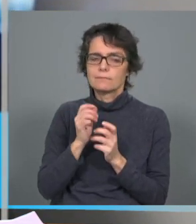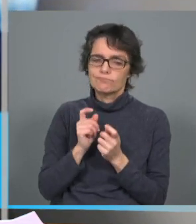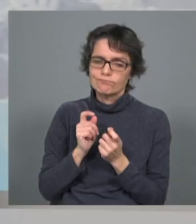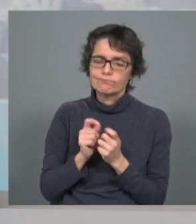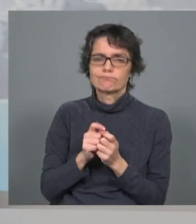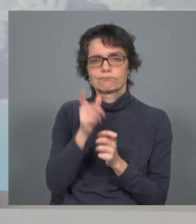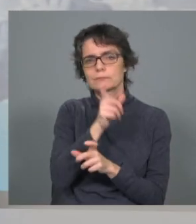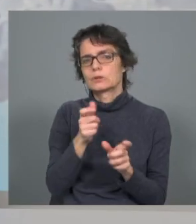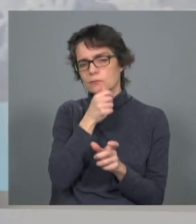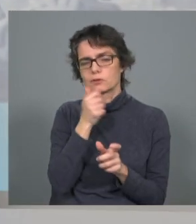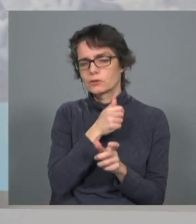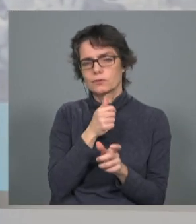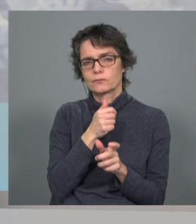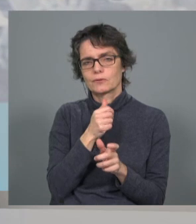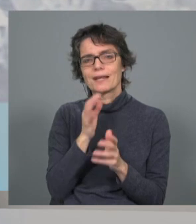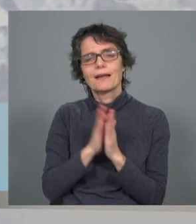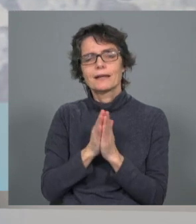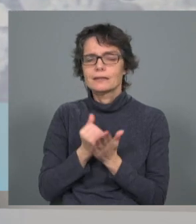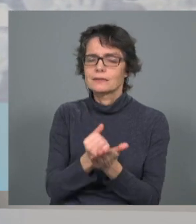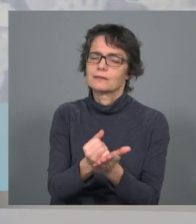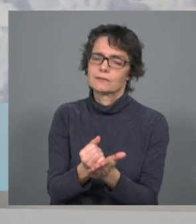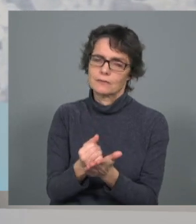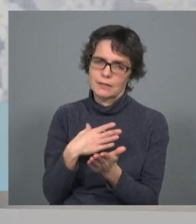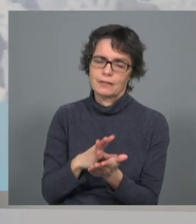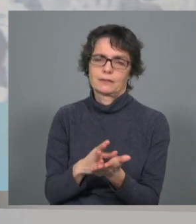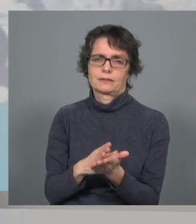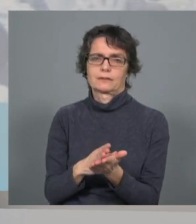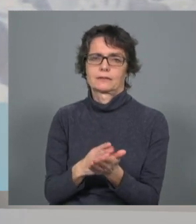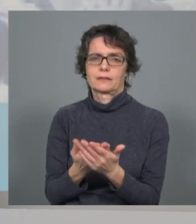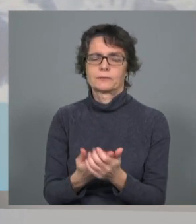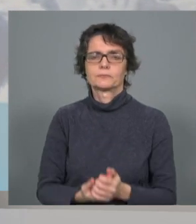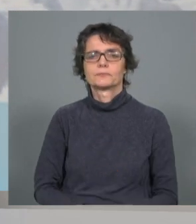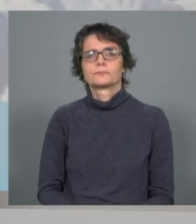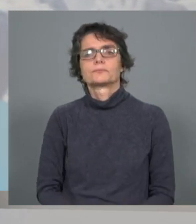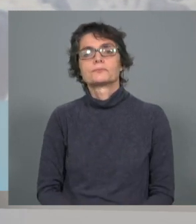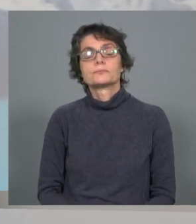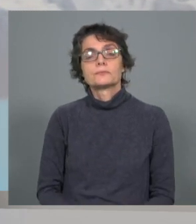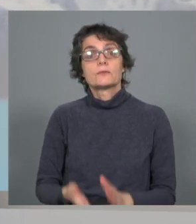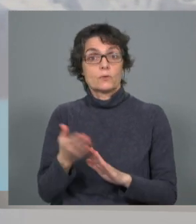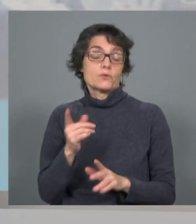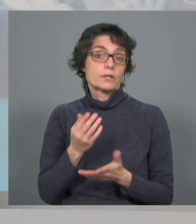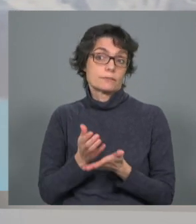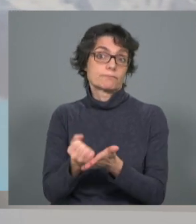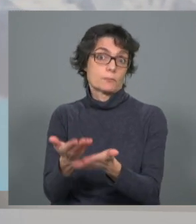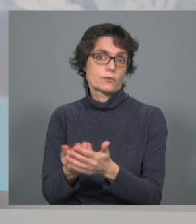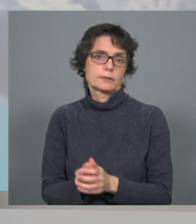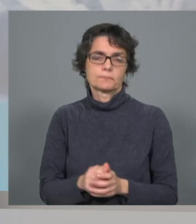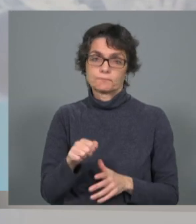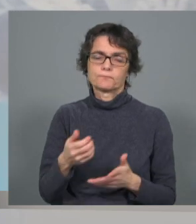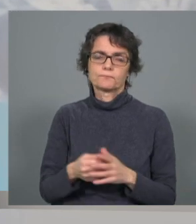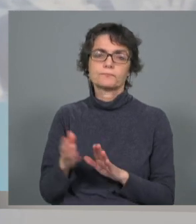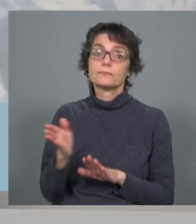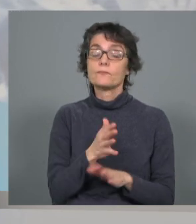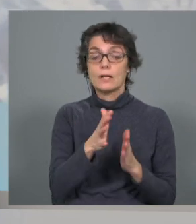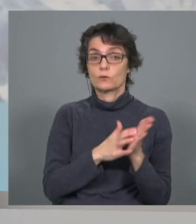urgente agora, de facto, ajudar quem precisa, não é? E antes de irmos aos textos, e para pedir o